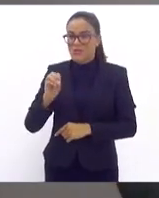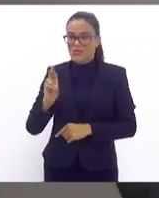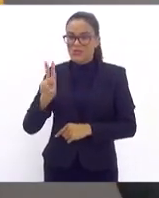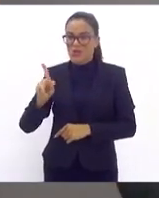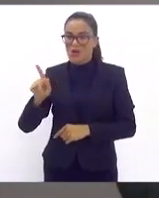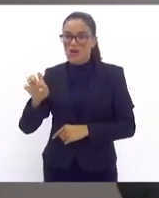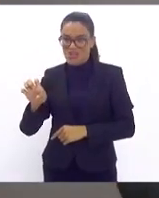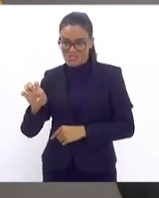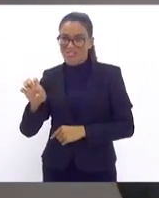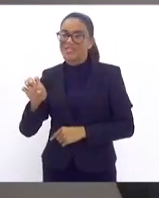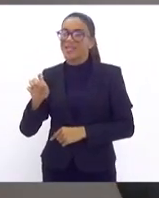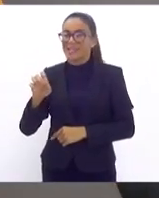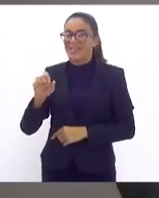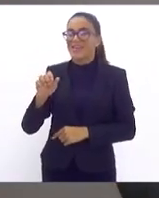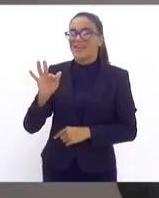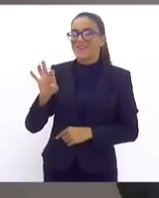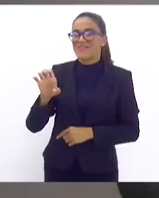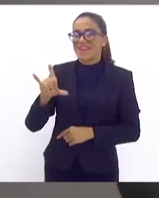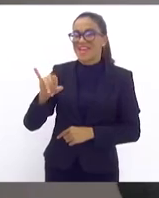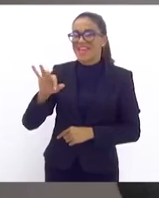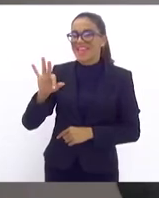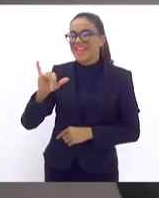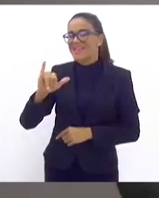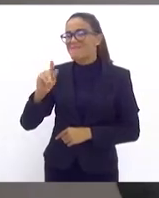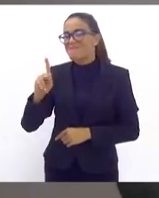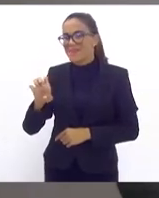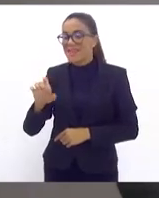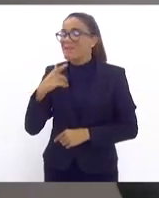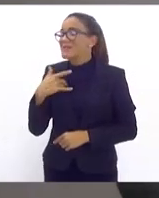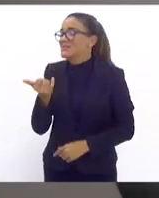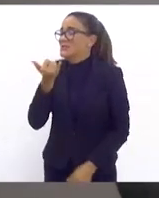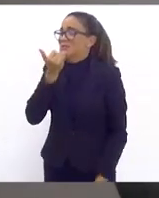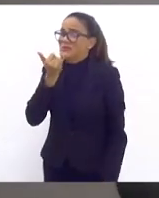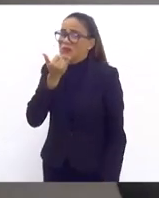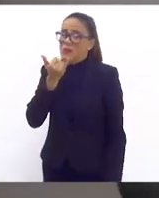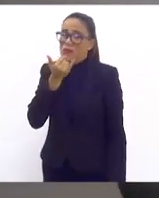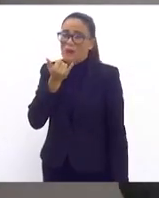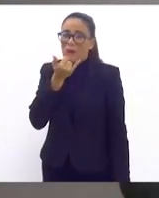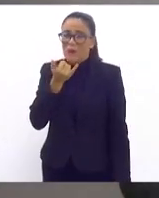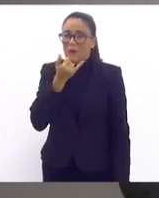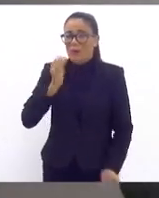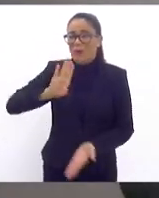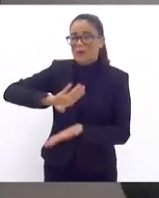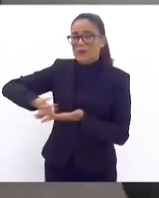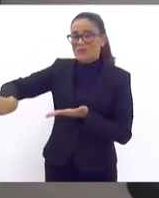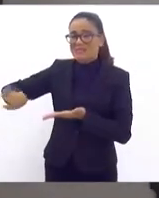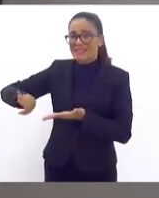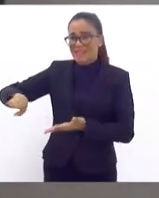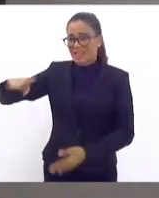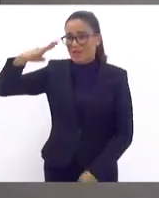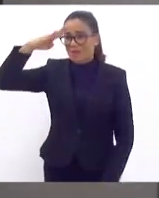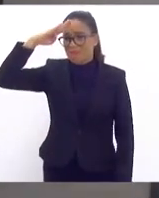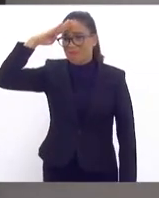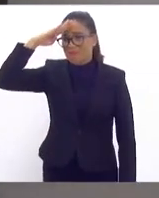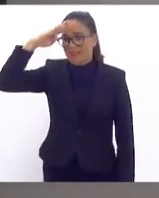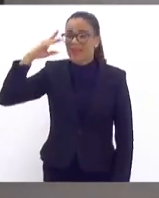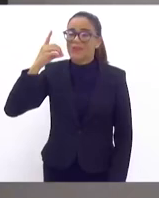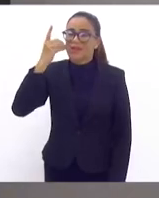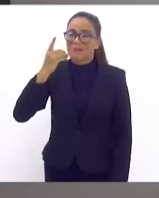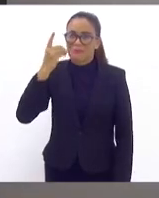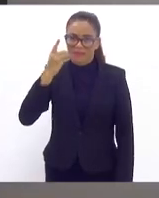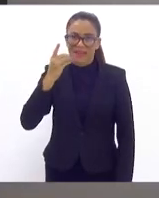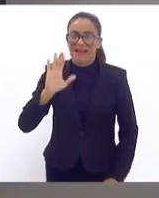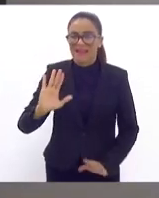são muito parecidos. Não vamos tirar a patente. Não vou tirar a patente. Não posso tirar a patente do deputado